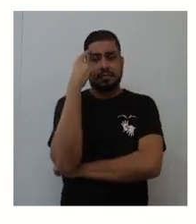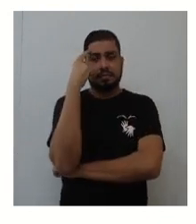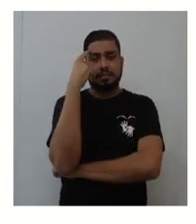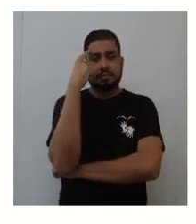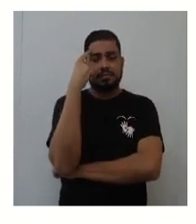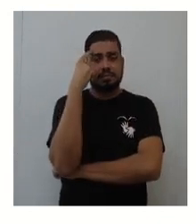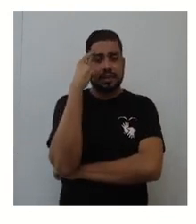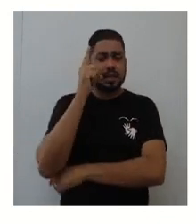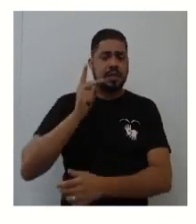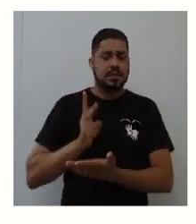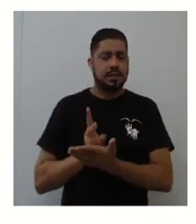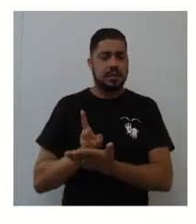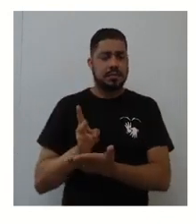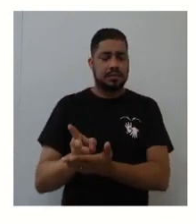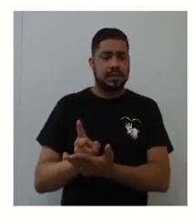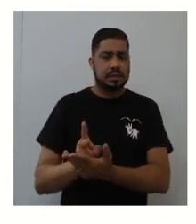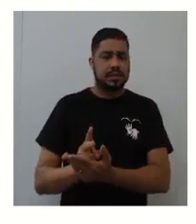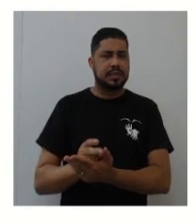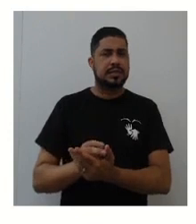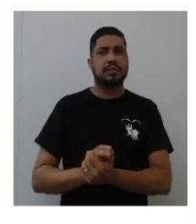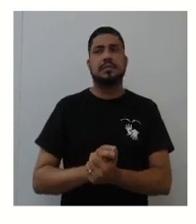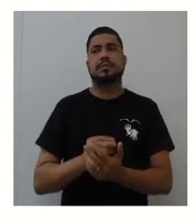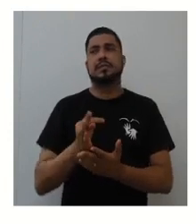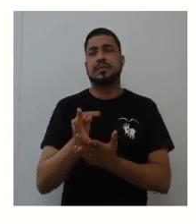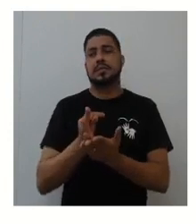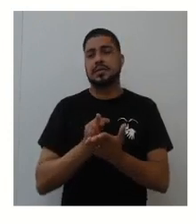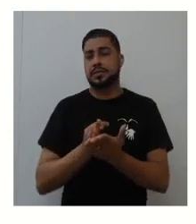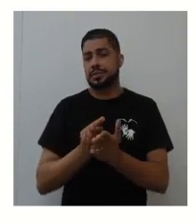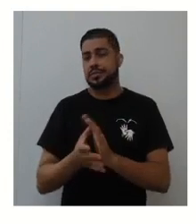que, na sequência, o texto